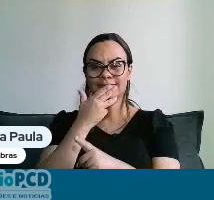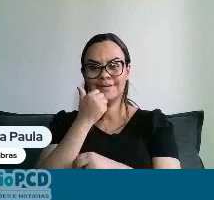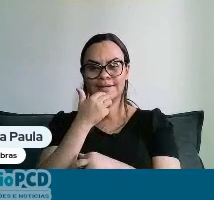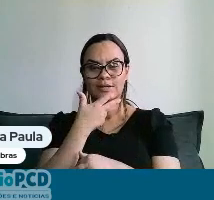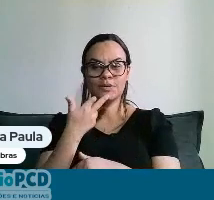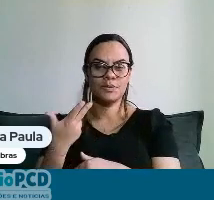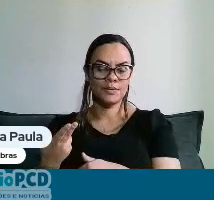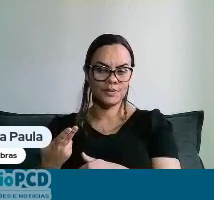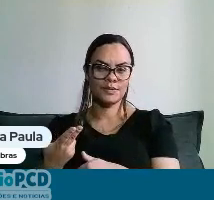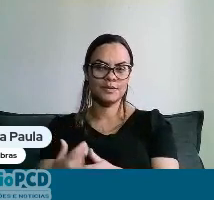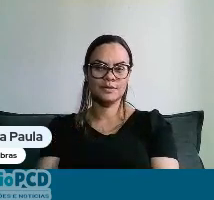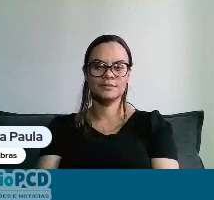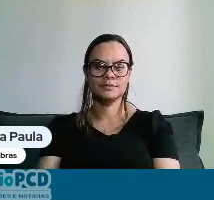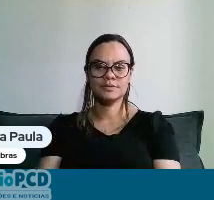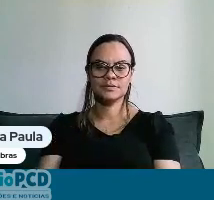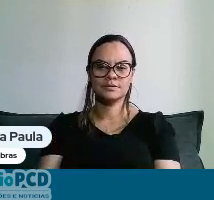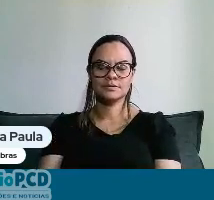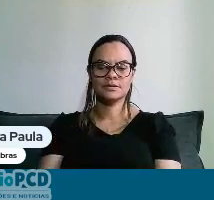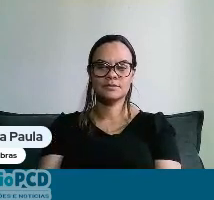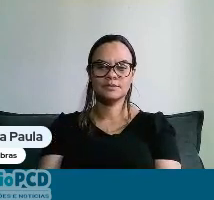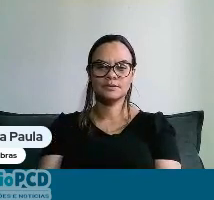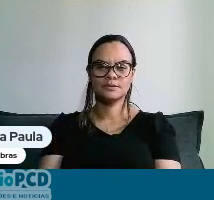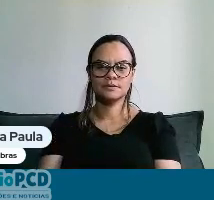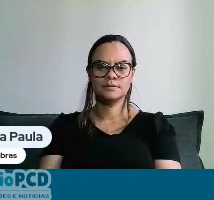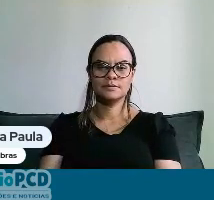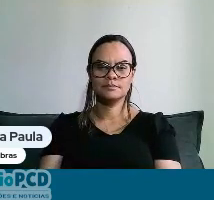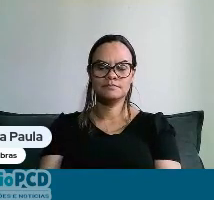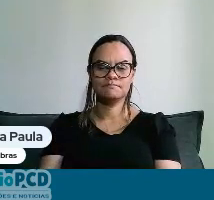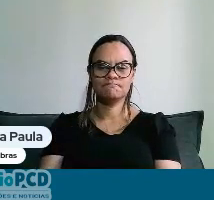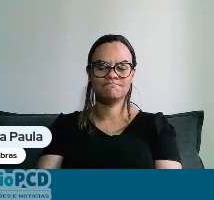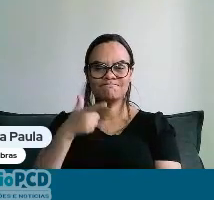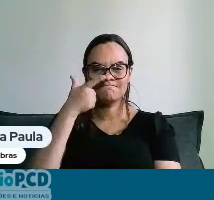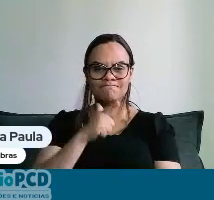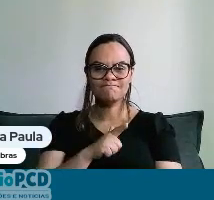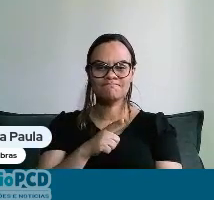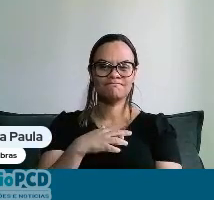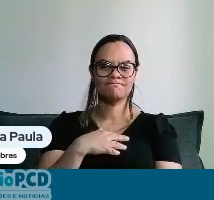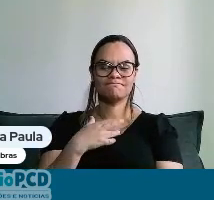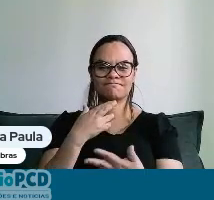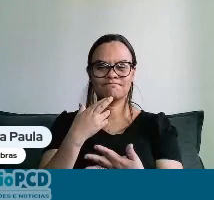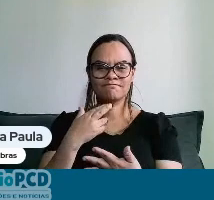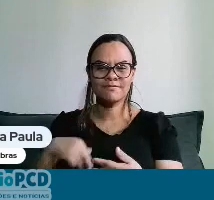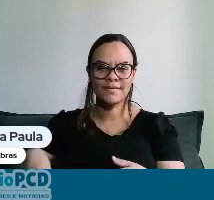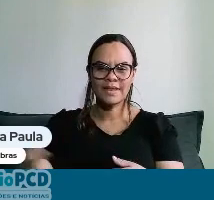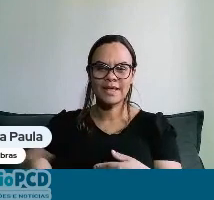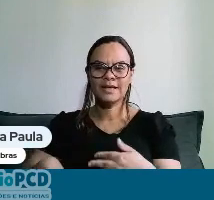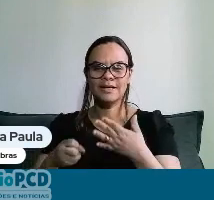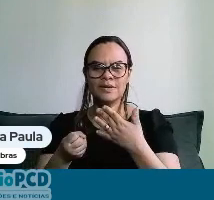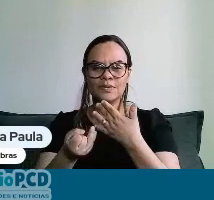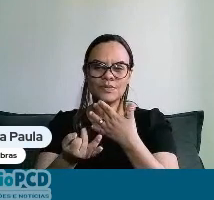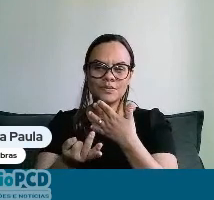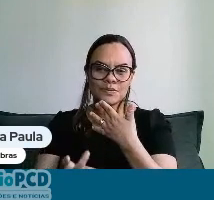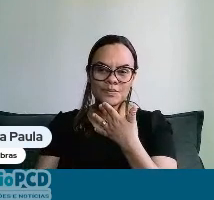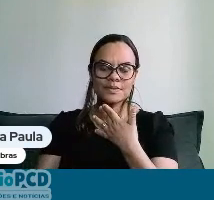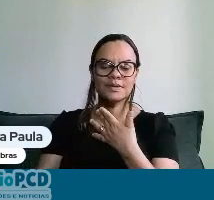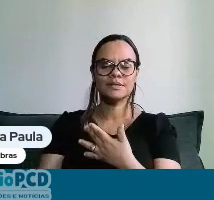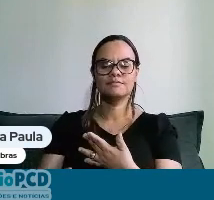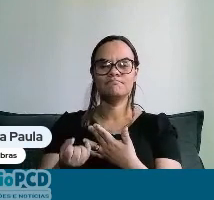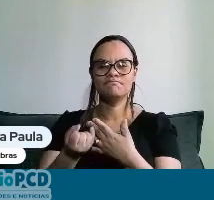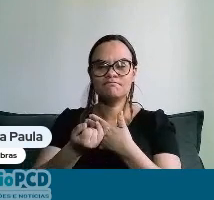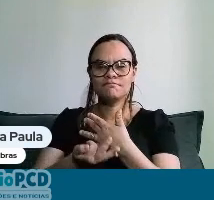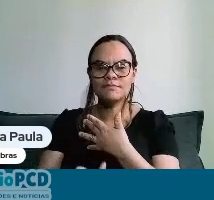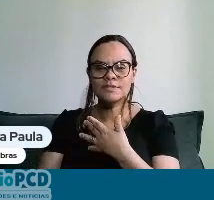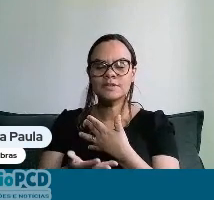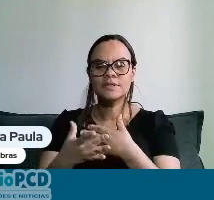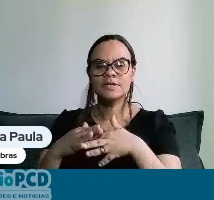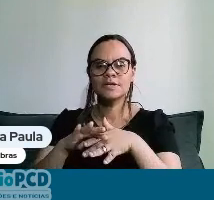pode ser um excesso de ureia, que é uma toxina do organismo que não consegue ser secretada à medida que você começa a perder a função renal. Então, a